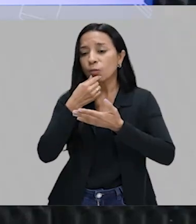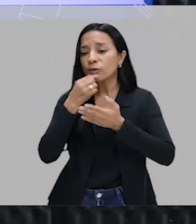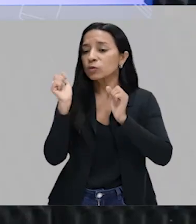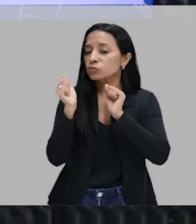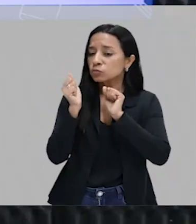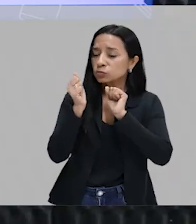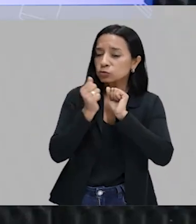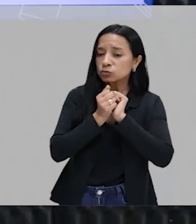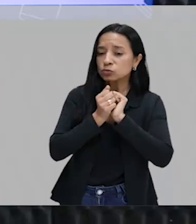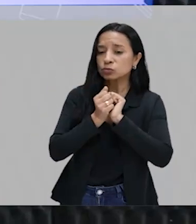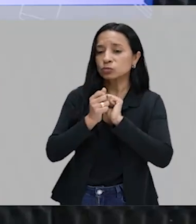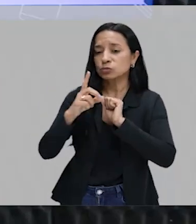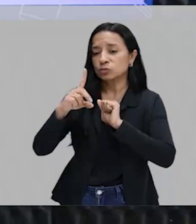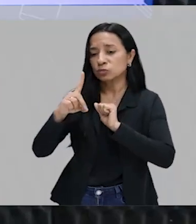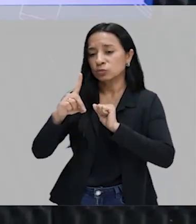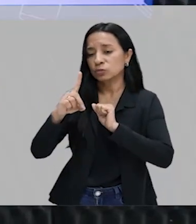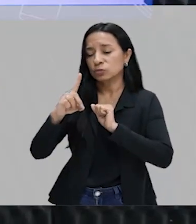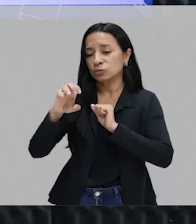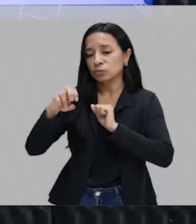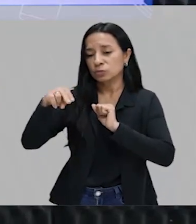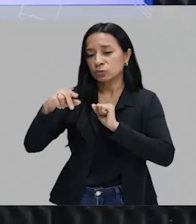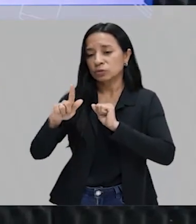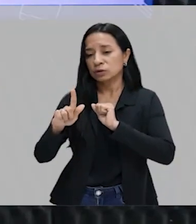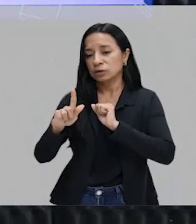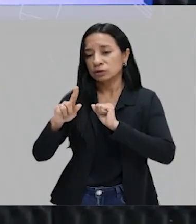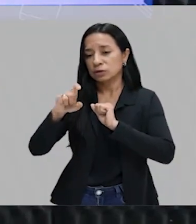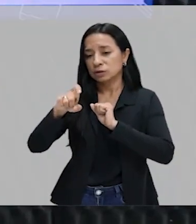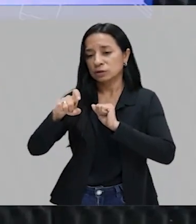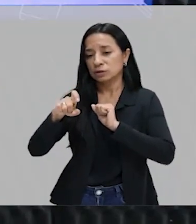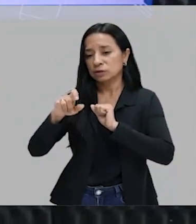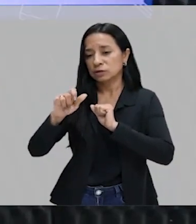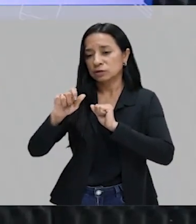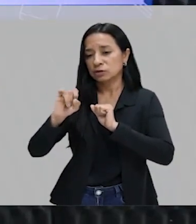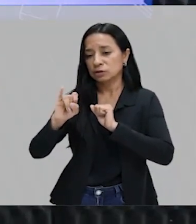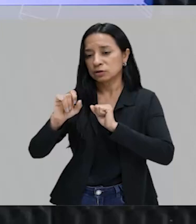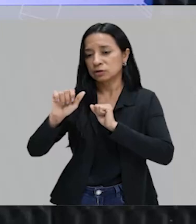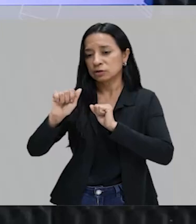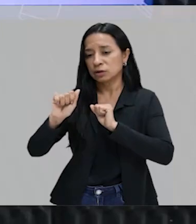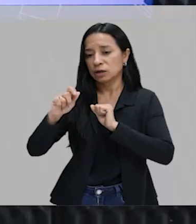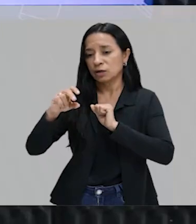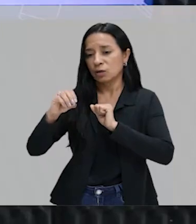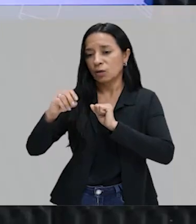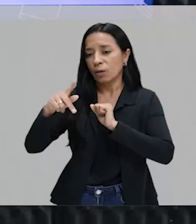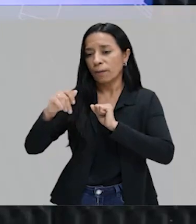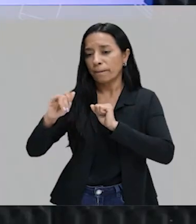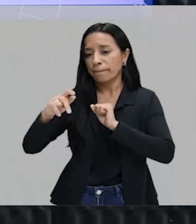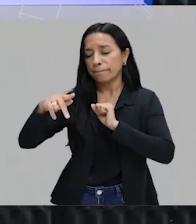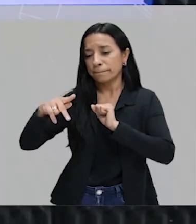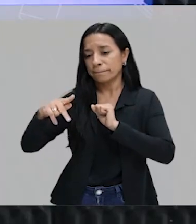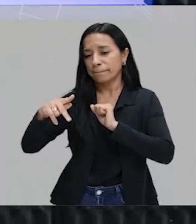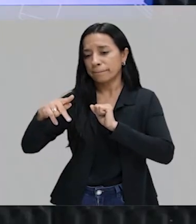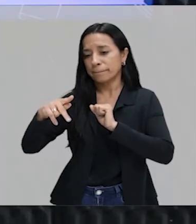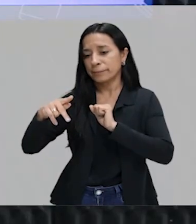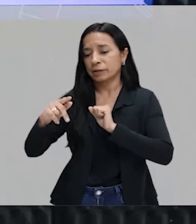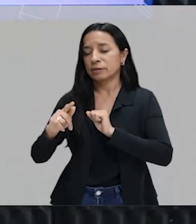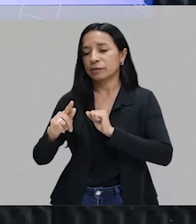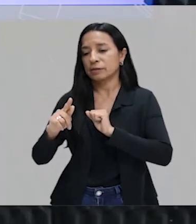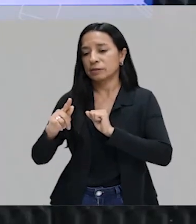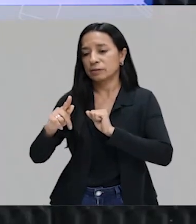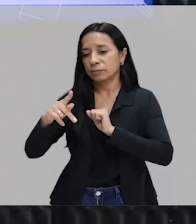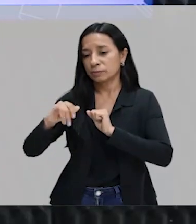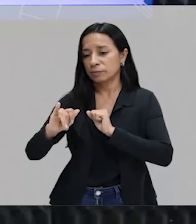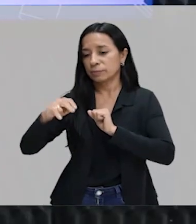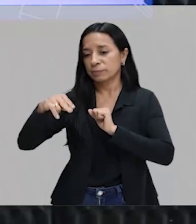chinês, né? E de uma forma mais específica, lá na década de 1980. Olha só, o